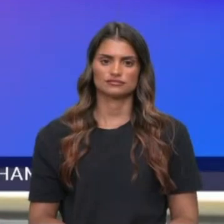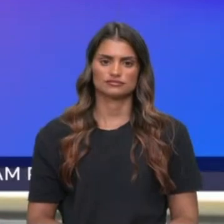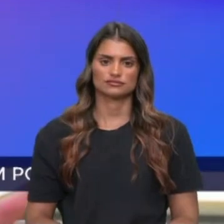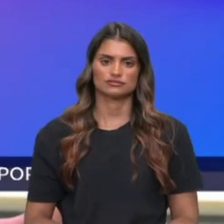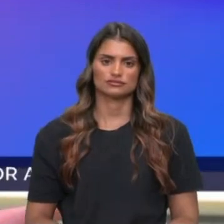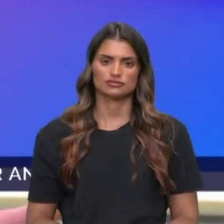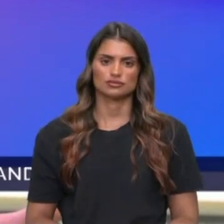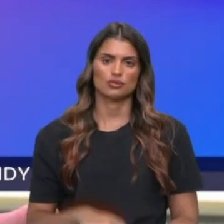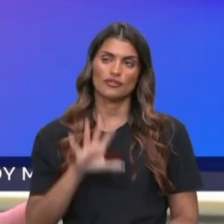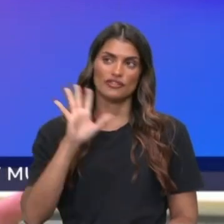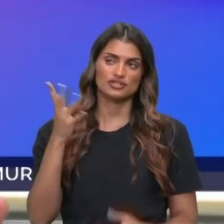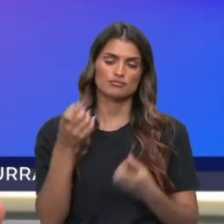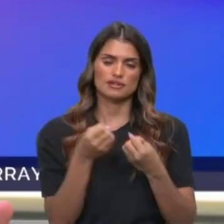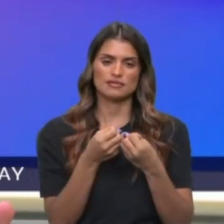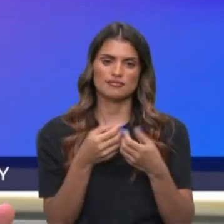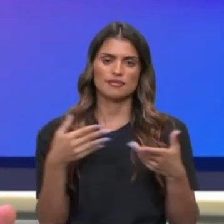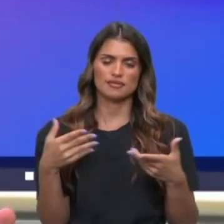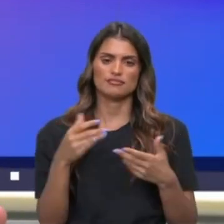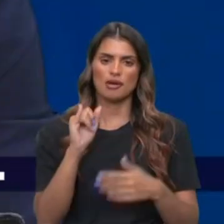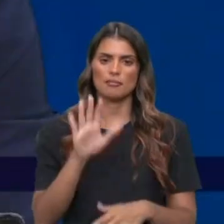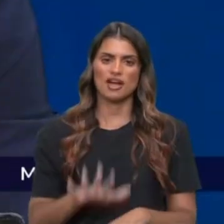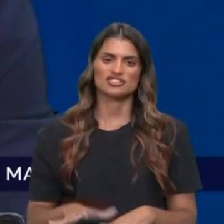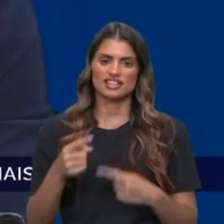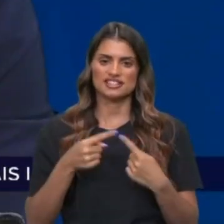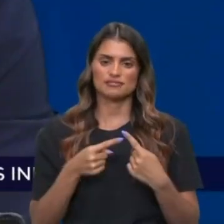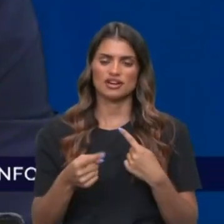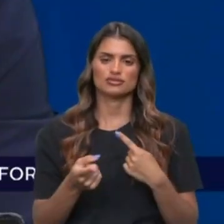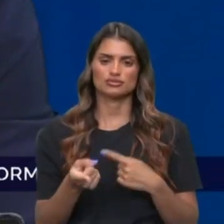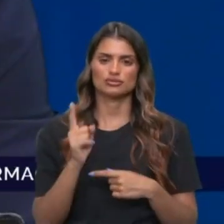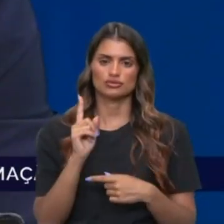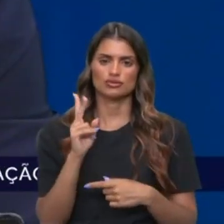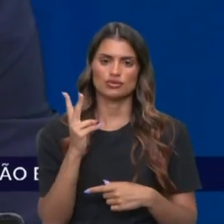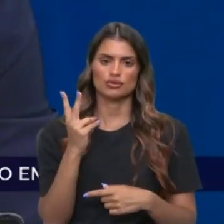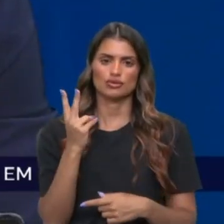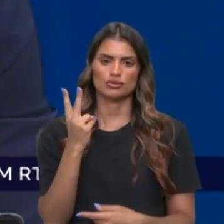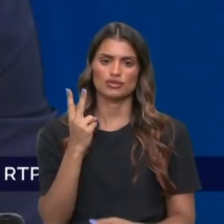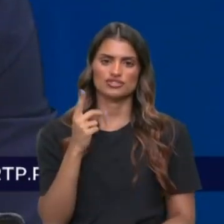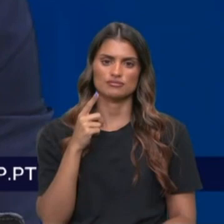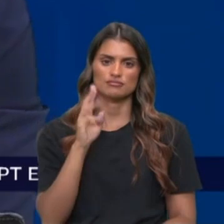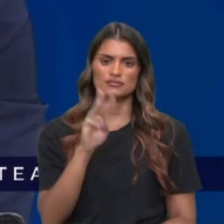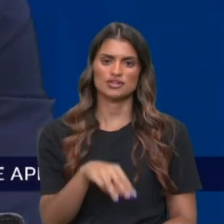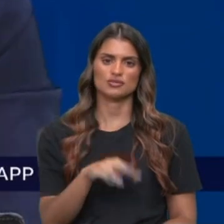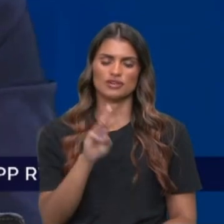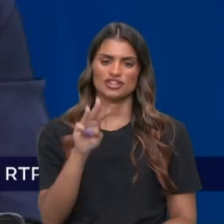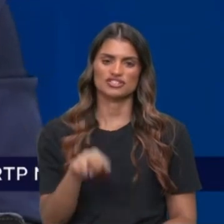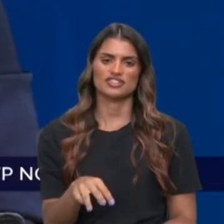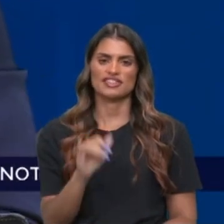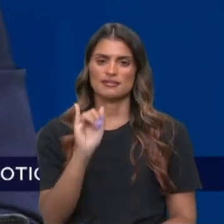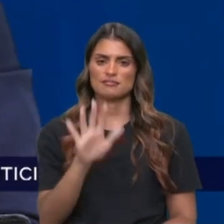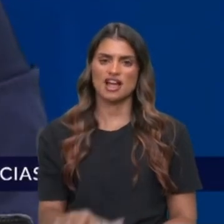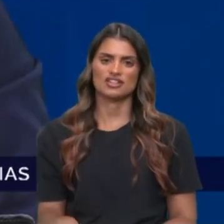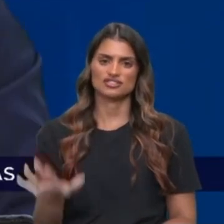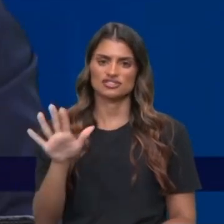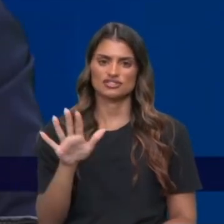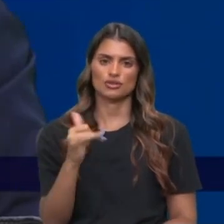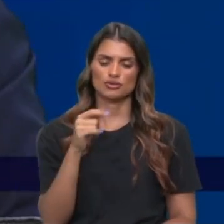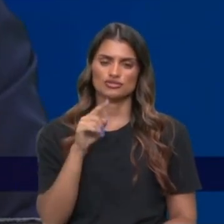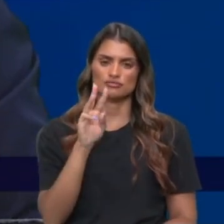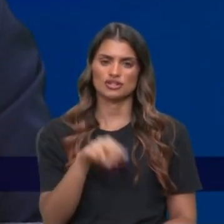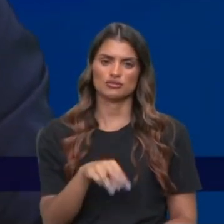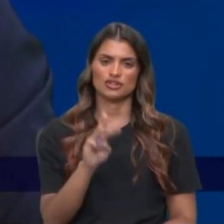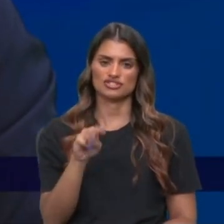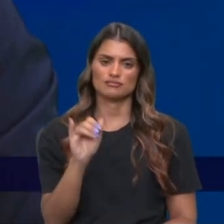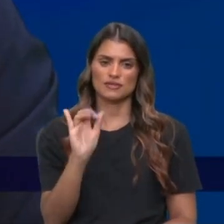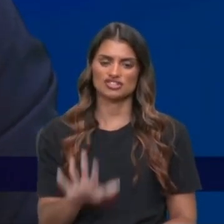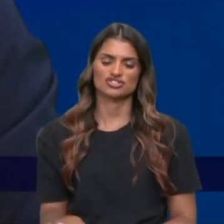continua a crescer. Não é uma imagem da semana, são 2 milhões de imagens da semana, porque são 2 milhões de objetos que foram agora